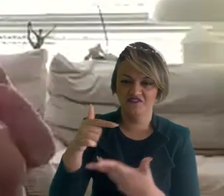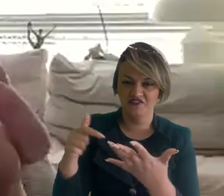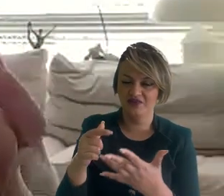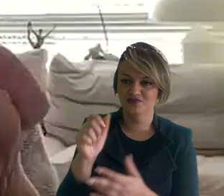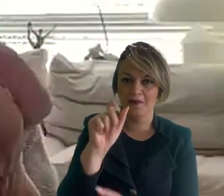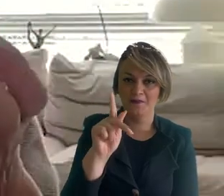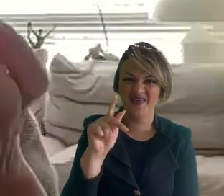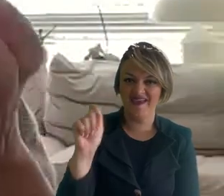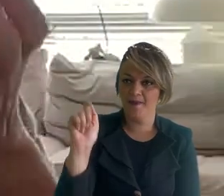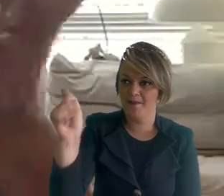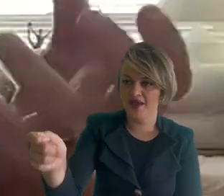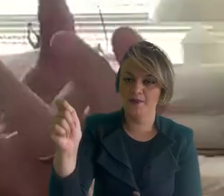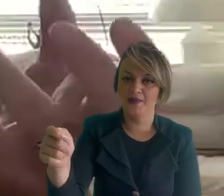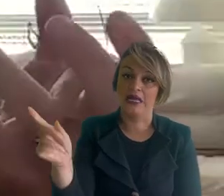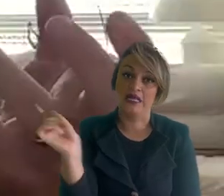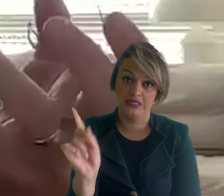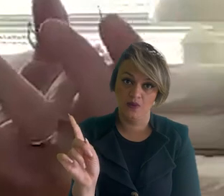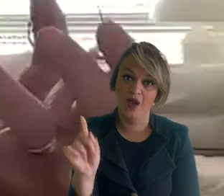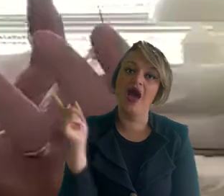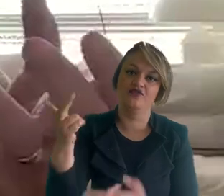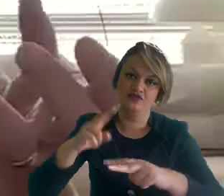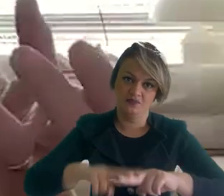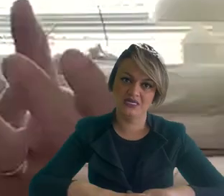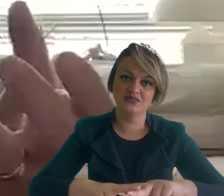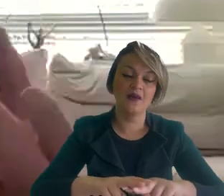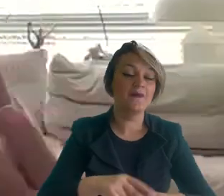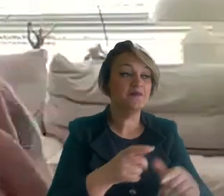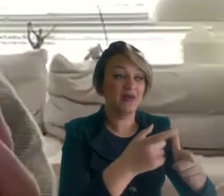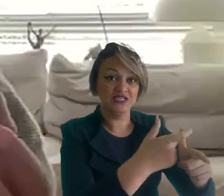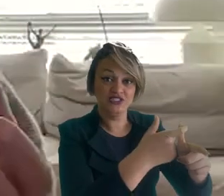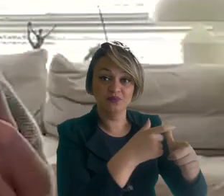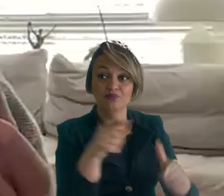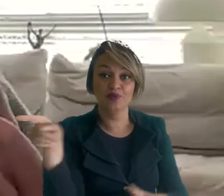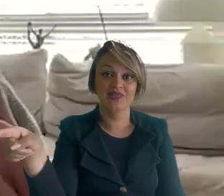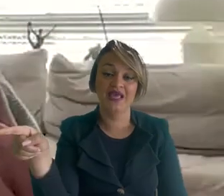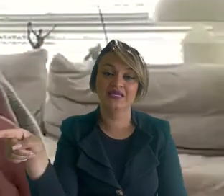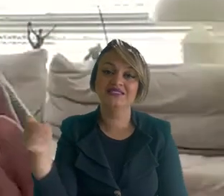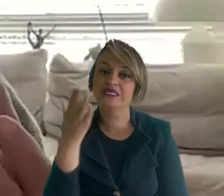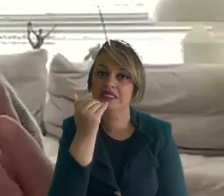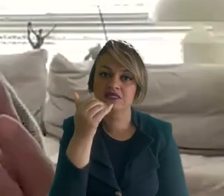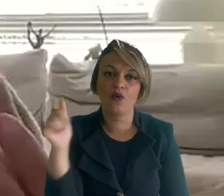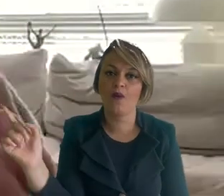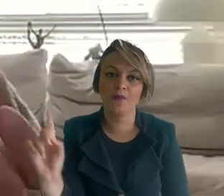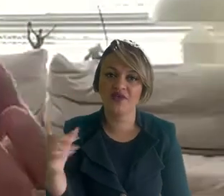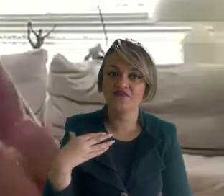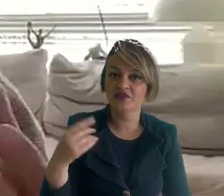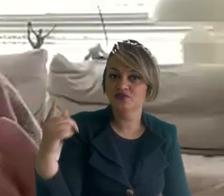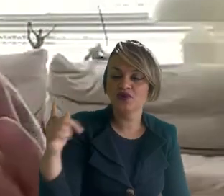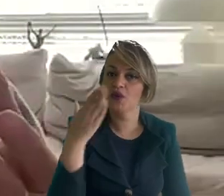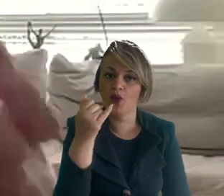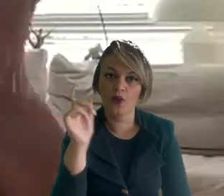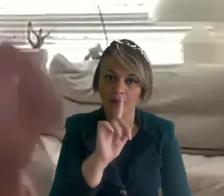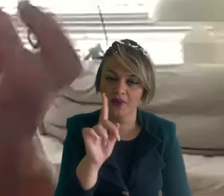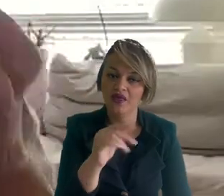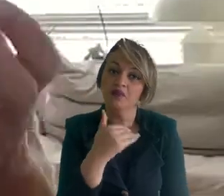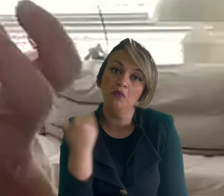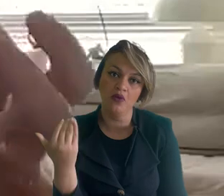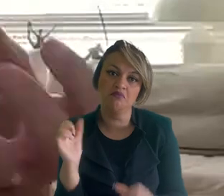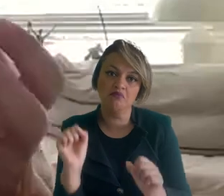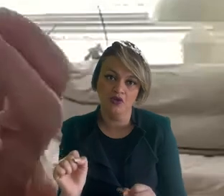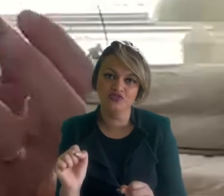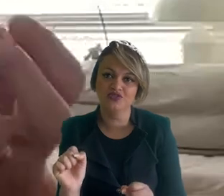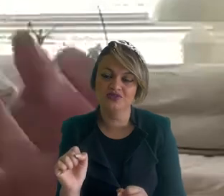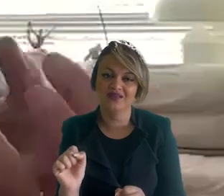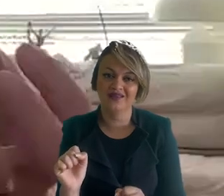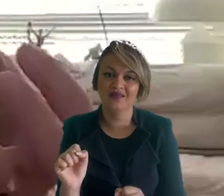em conta é paga para evitar que o outro morra então a liberdade